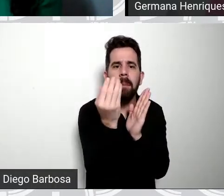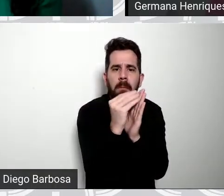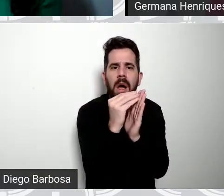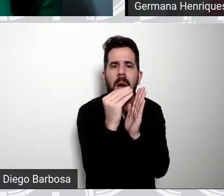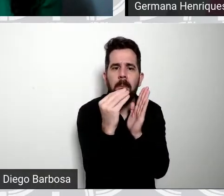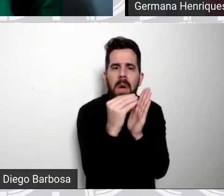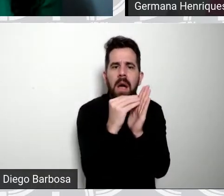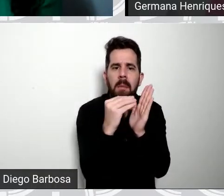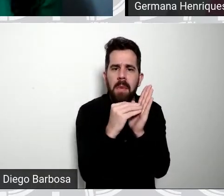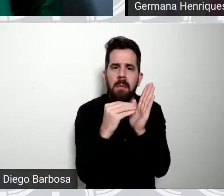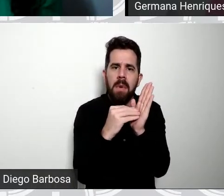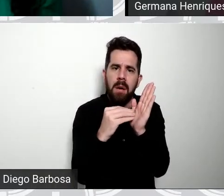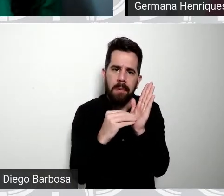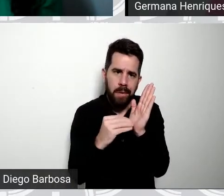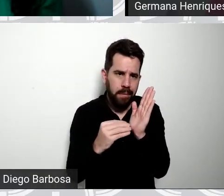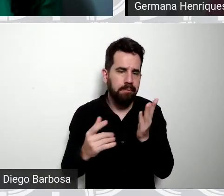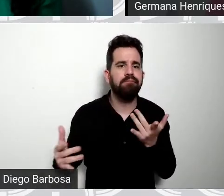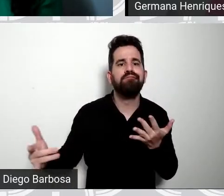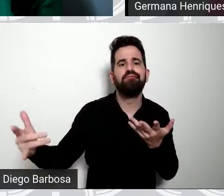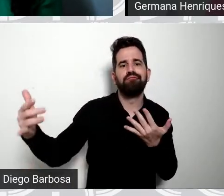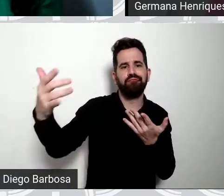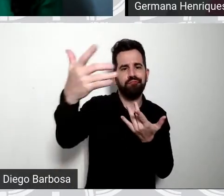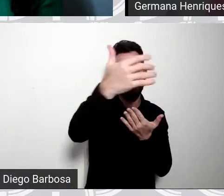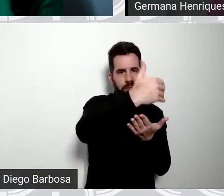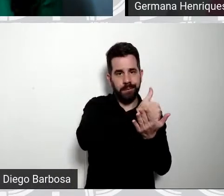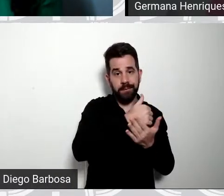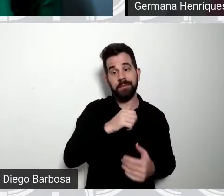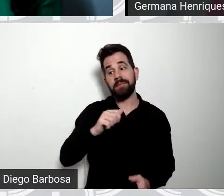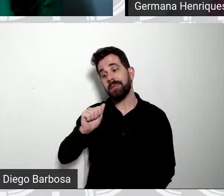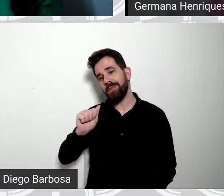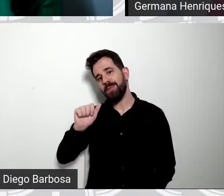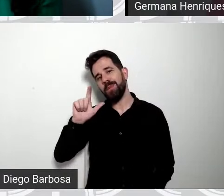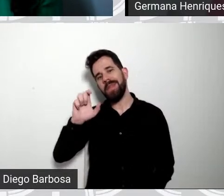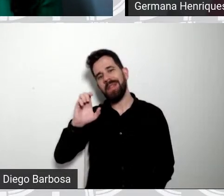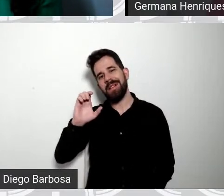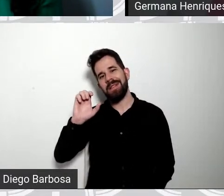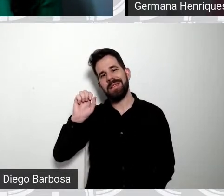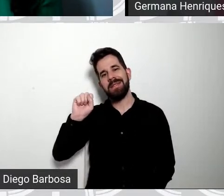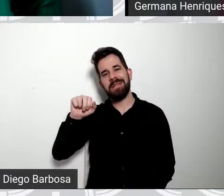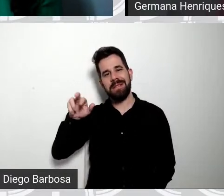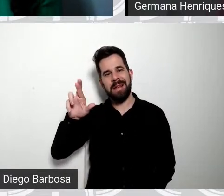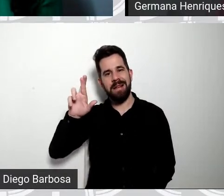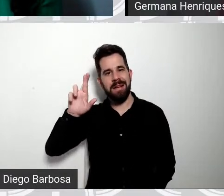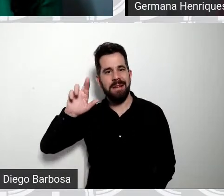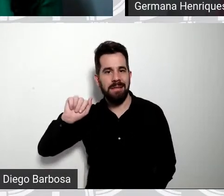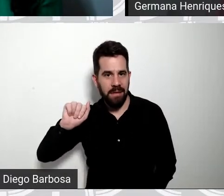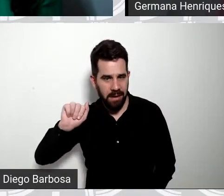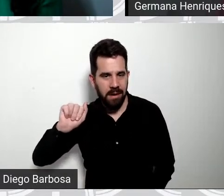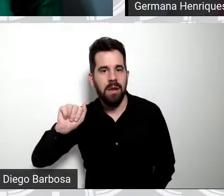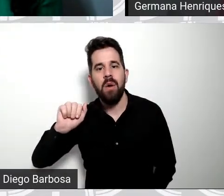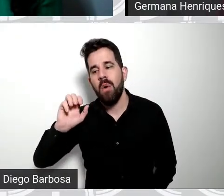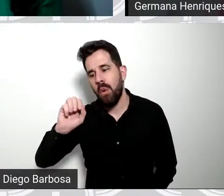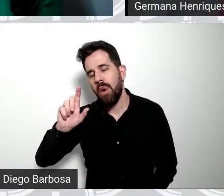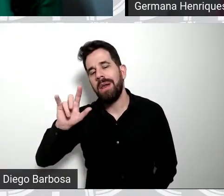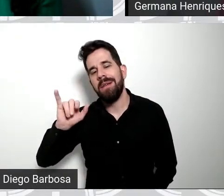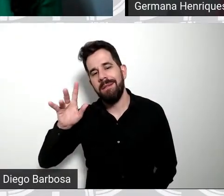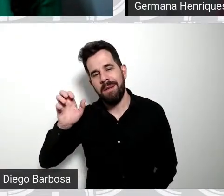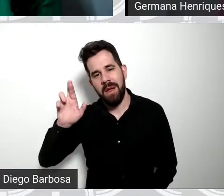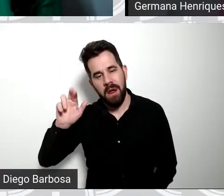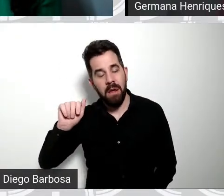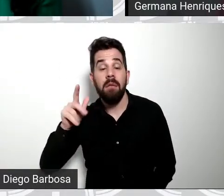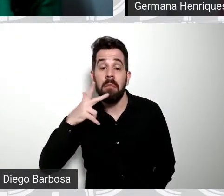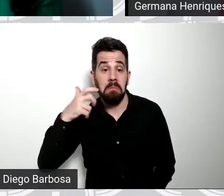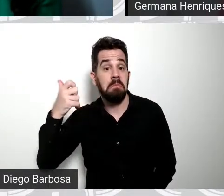E de compilar. A Alessandra Oliveira também falou isso, em coligir essas fontes, em buscar